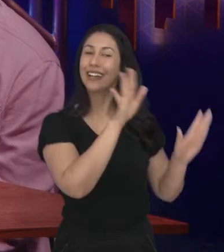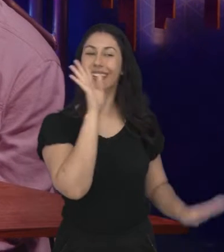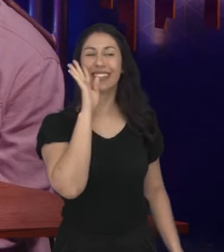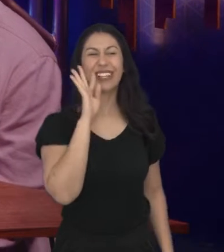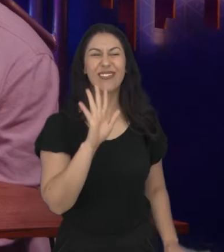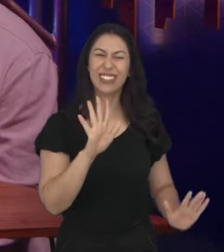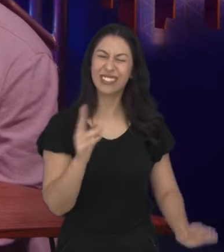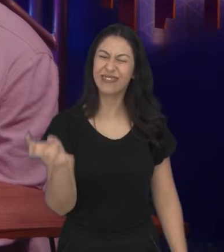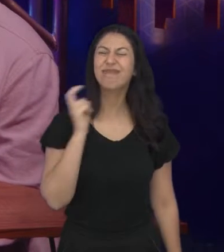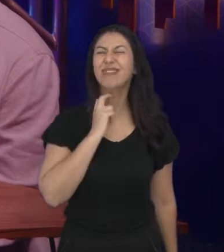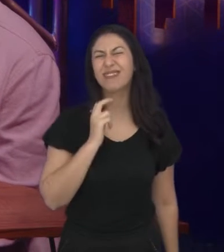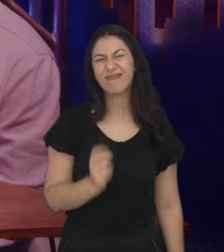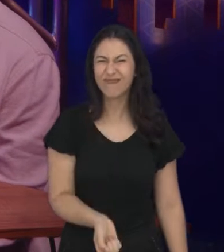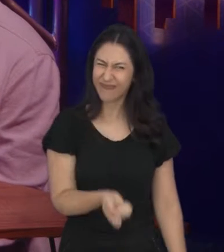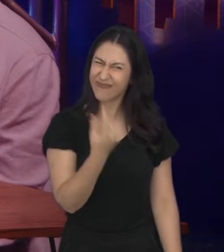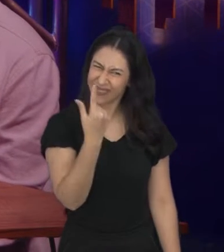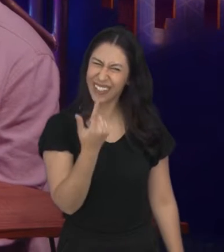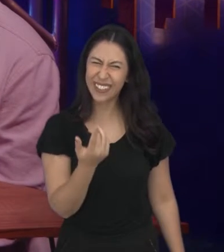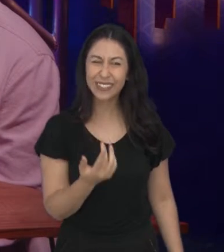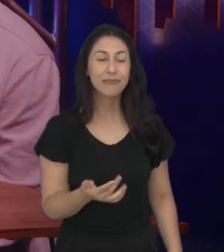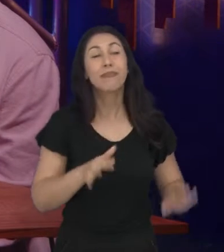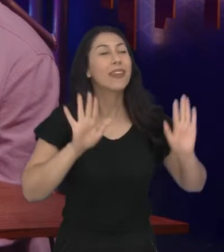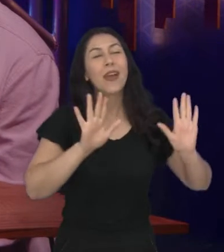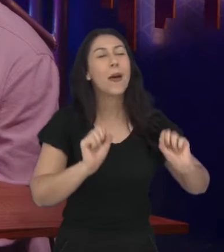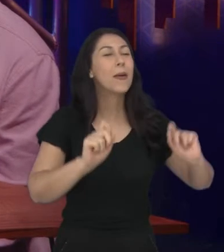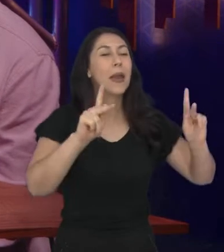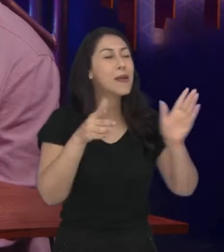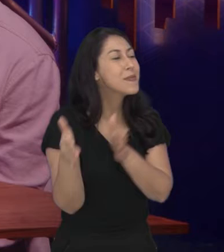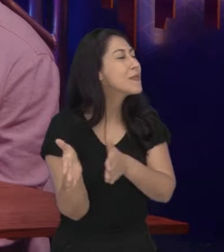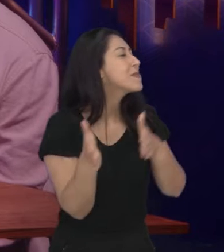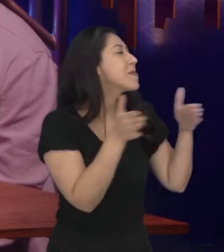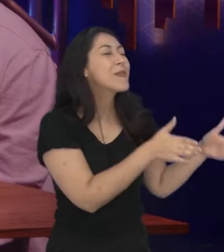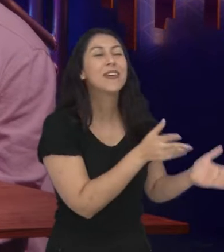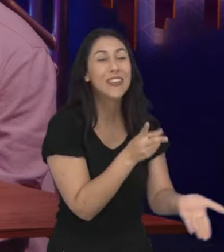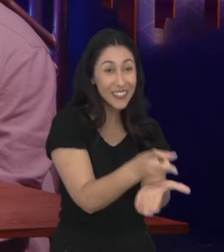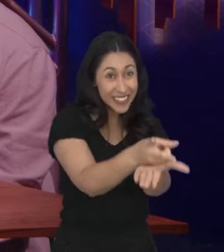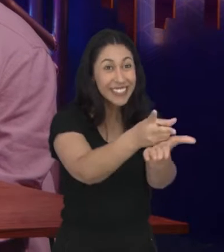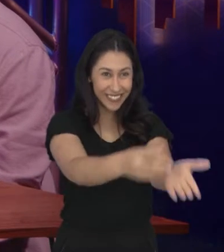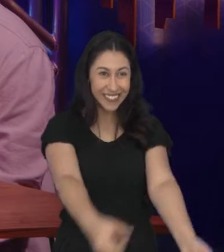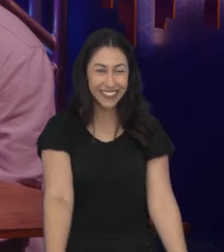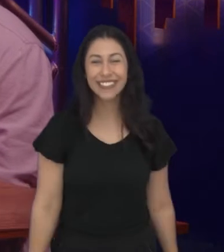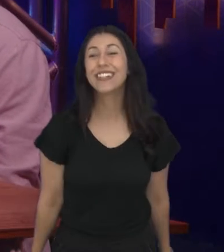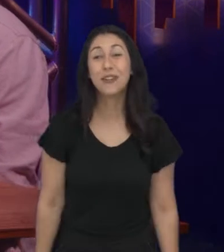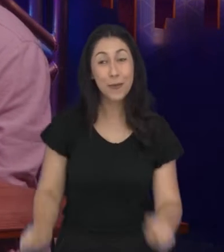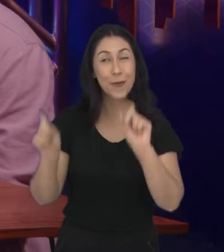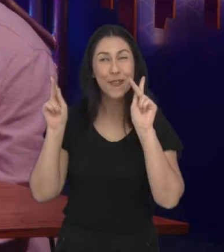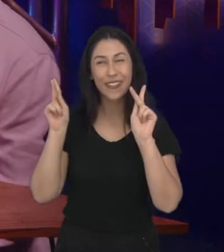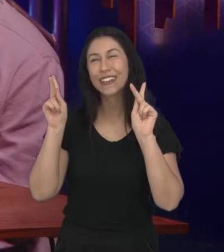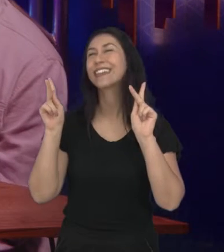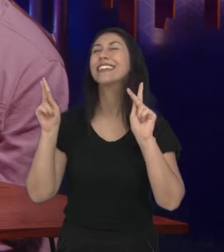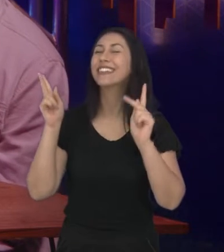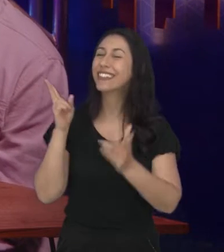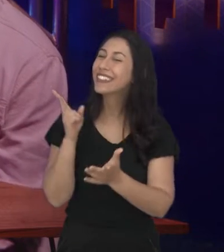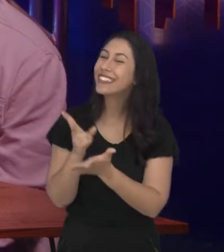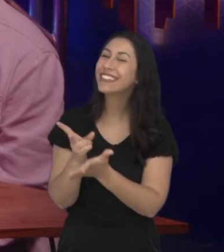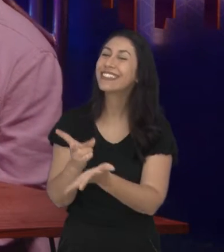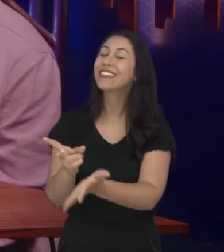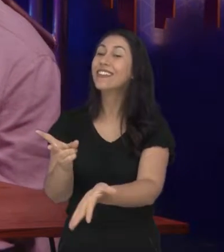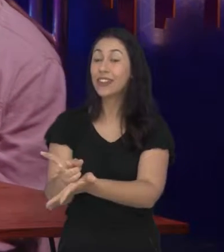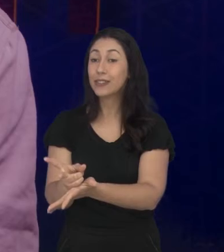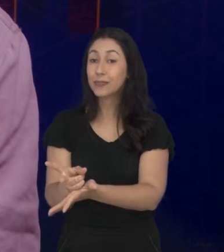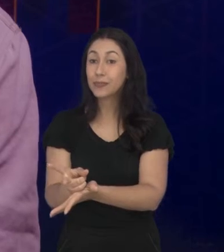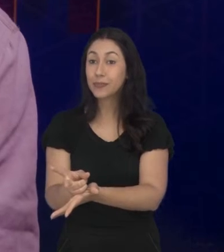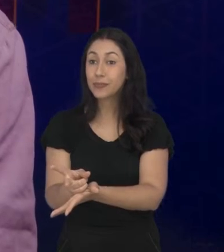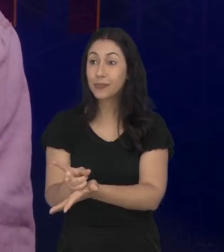ser legal. Agora, o vampiro é meio estranho, mas... né? Vamos deixar o vampiro brilhar no sol. Continua, Samanta. Tá bom. Continuando,